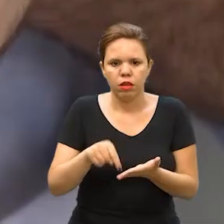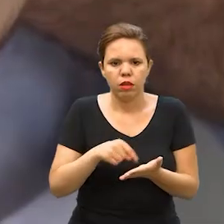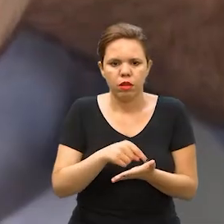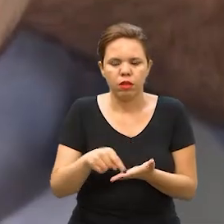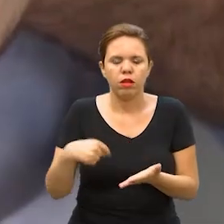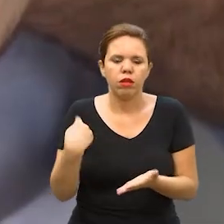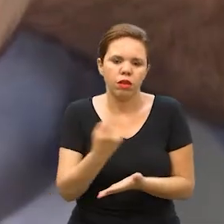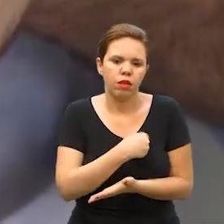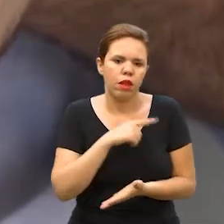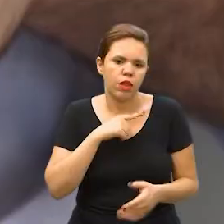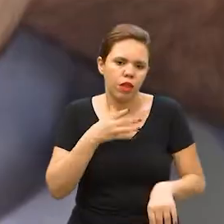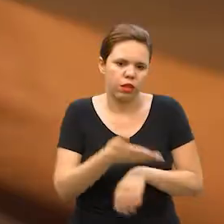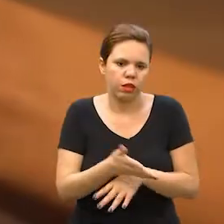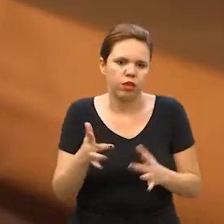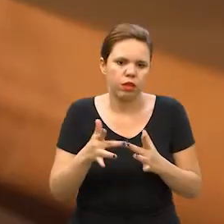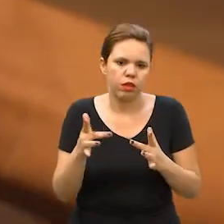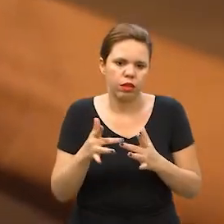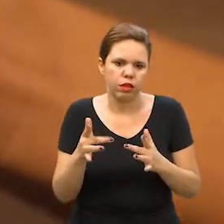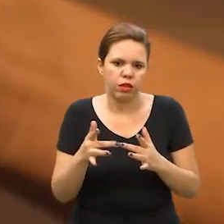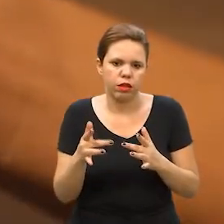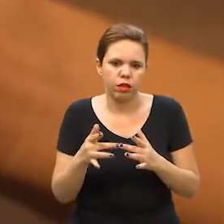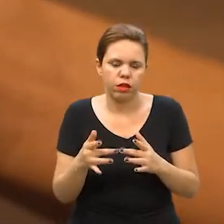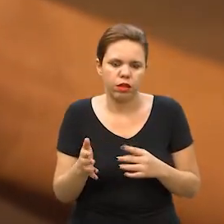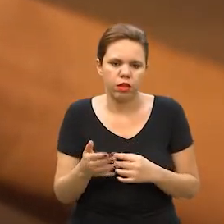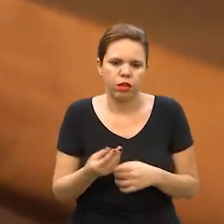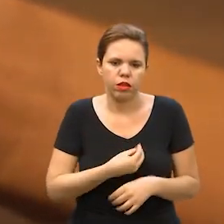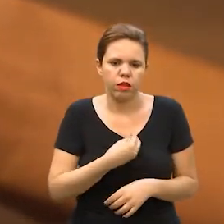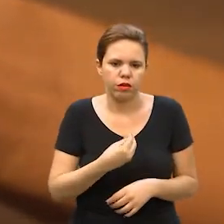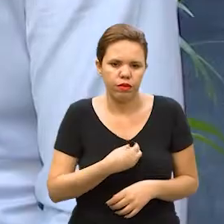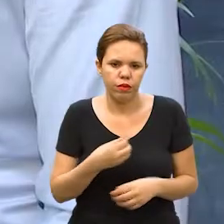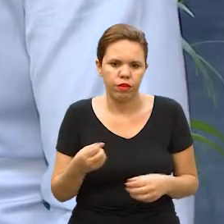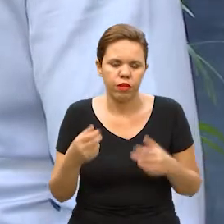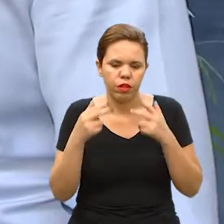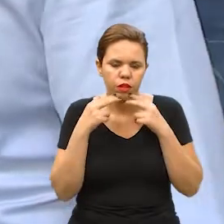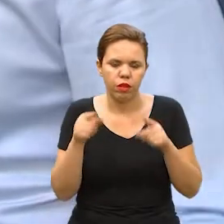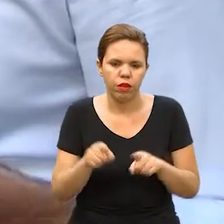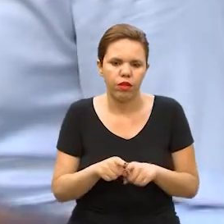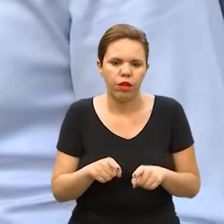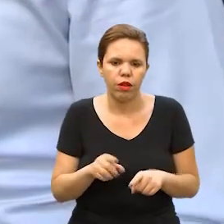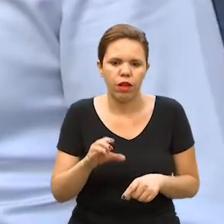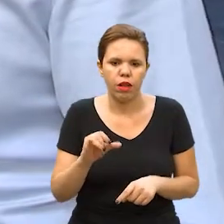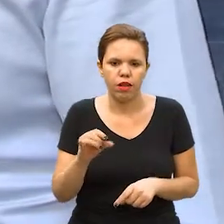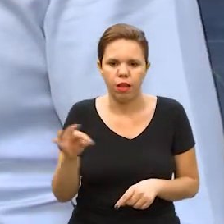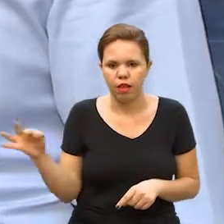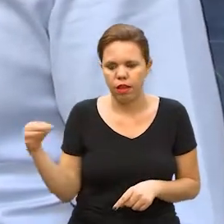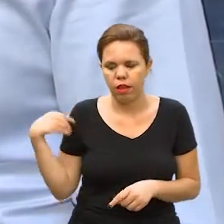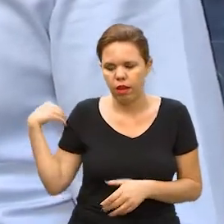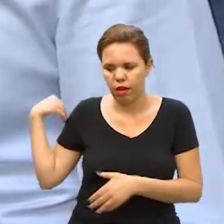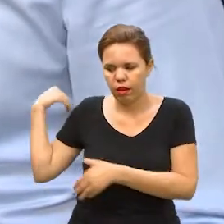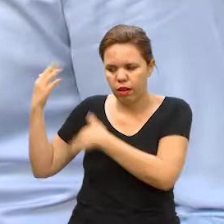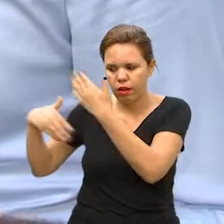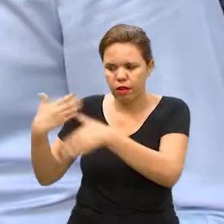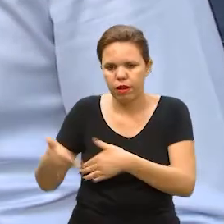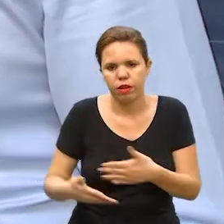nós que temos acesso aos equipamentos da vida moderna. O negócio da CIT, lá atrás, ele